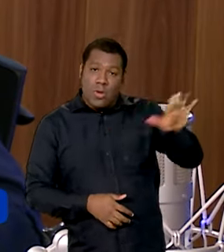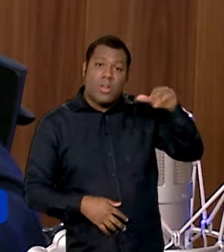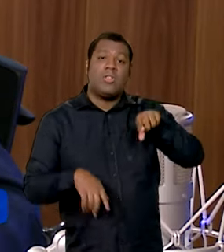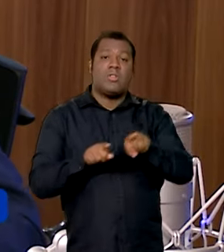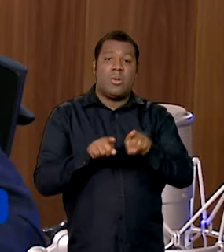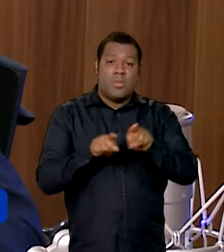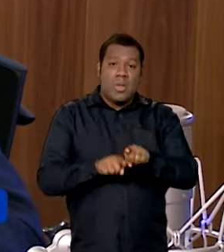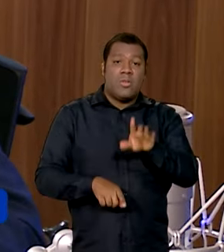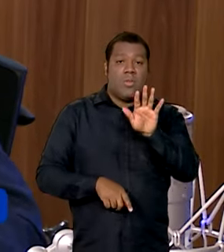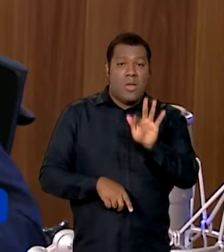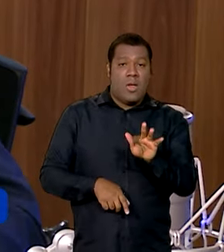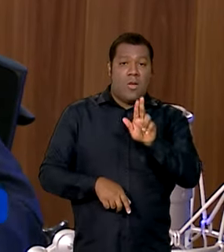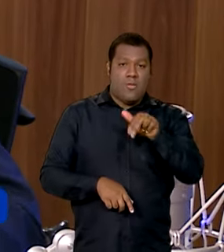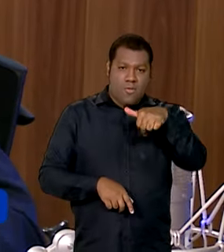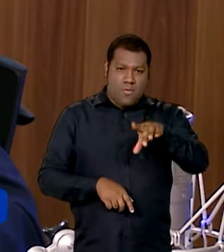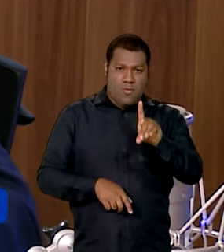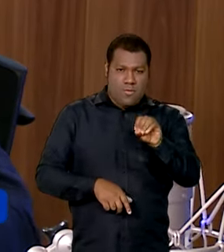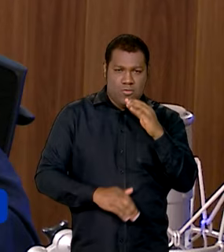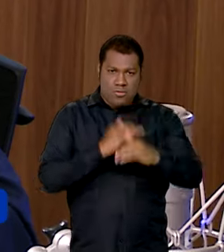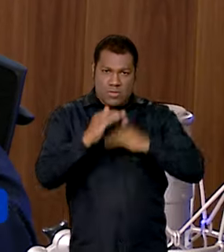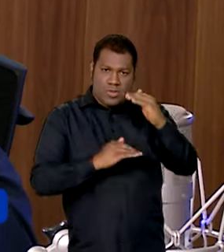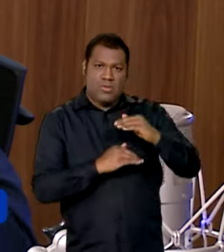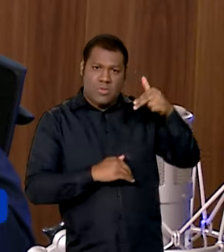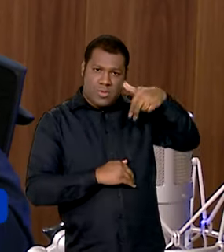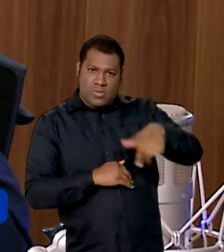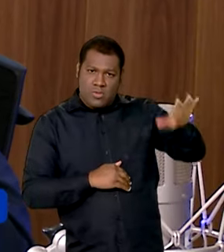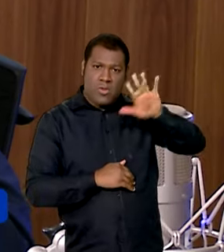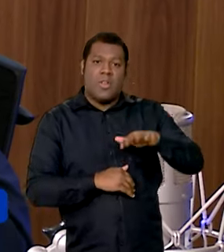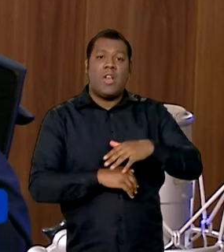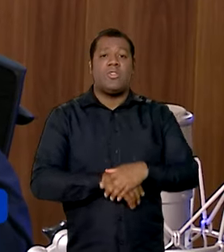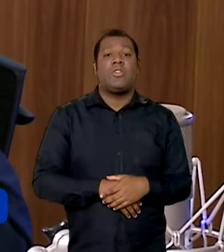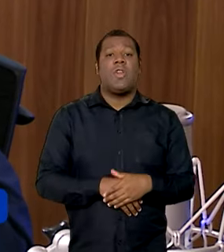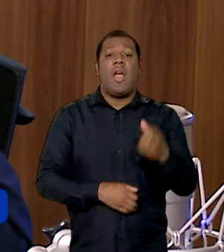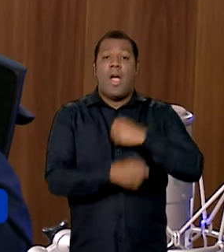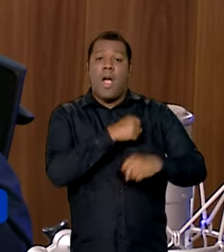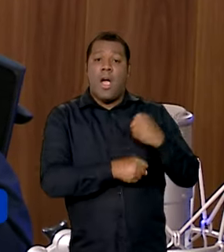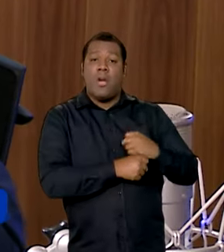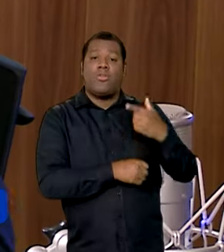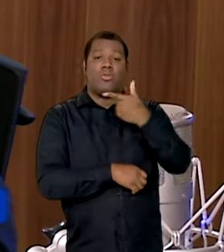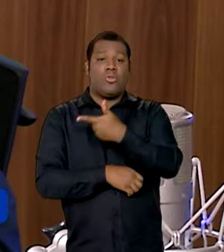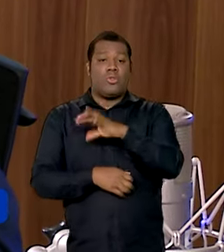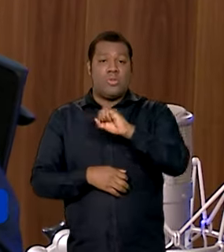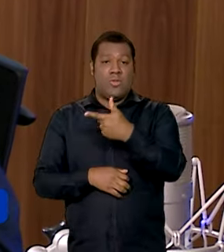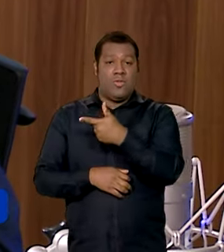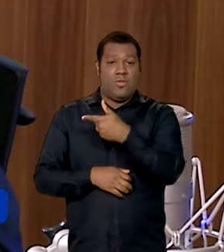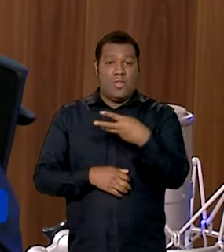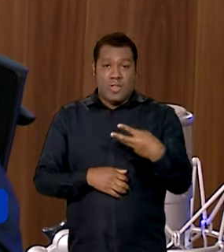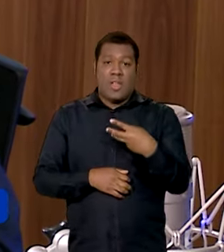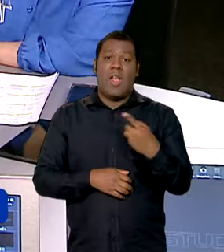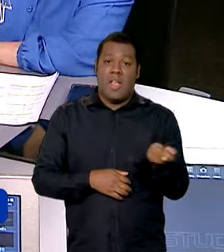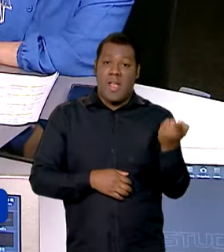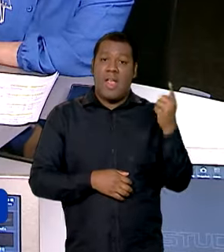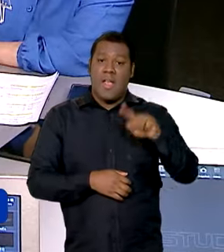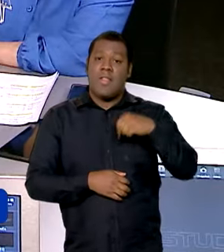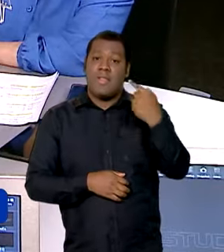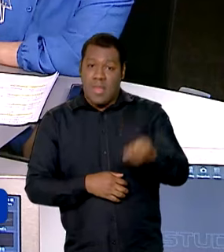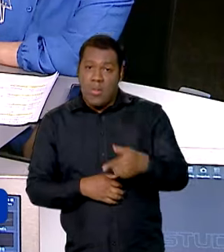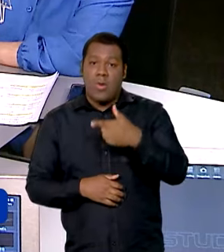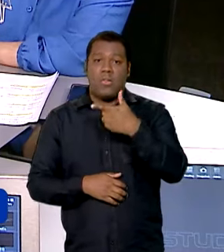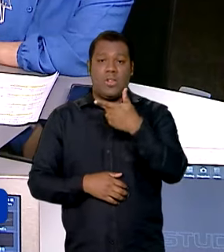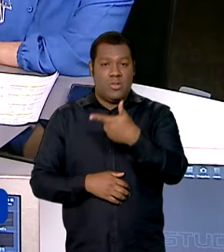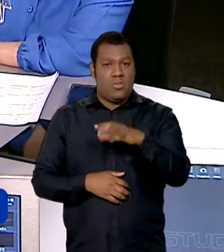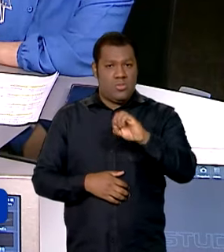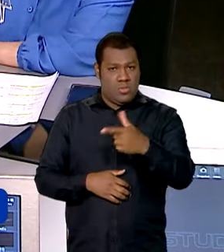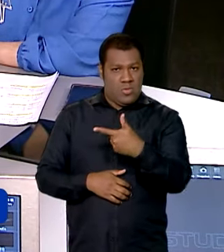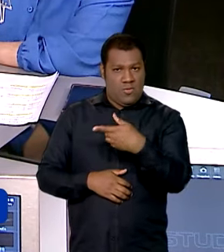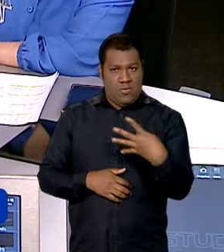desenvolvimento do Nordeste receberam mais aporte de recurso do ano passado para esse ano vão poder apoiar mais gente e a